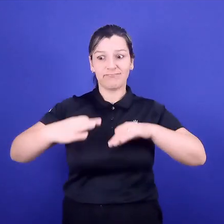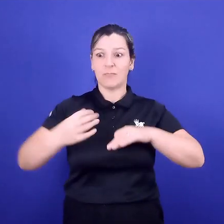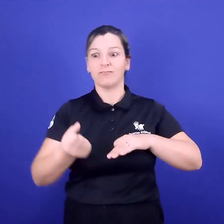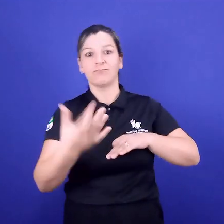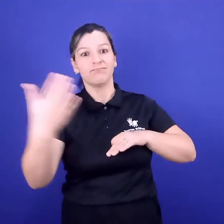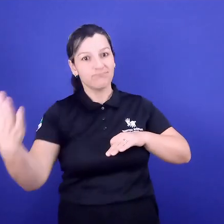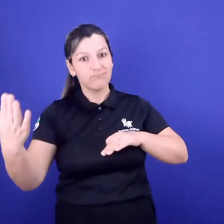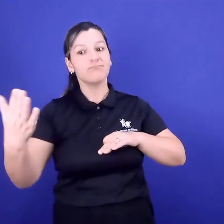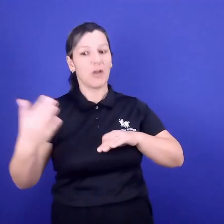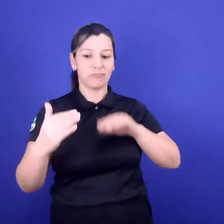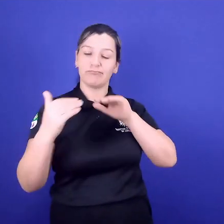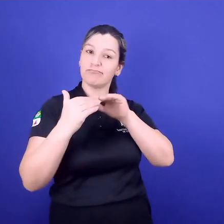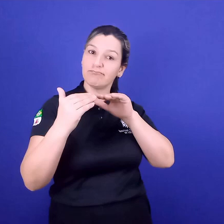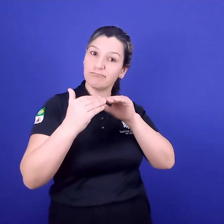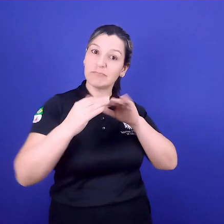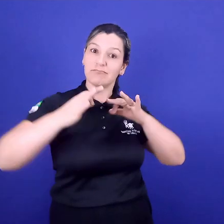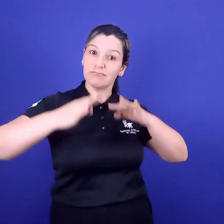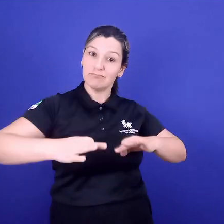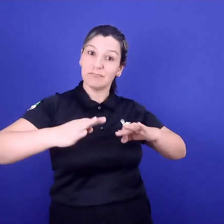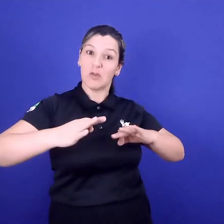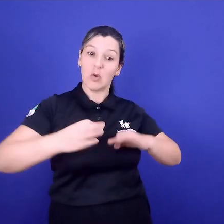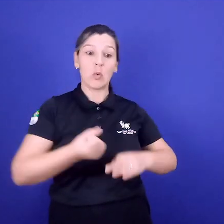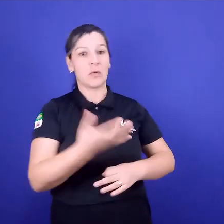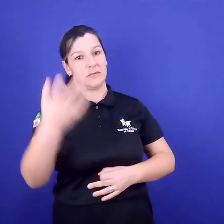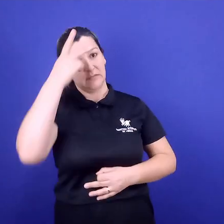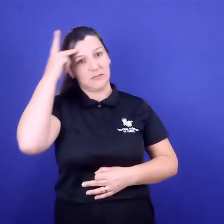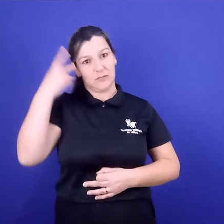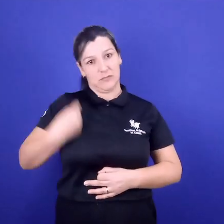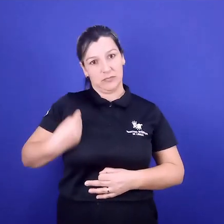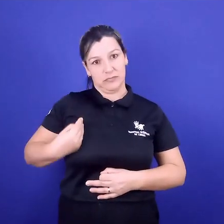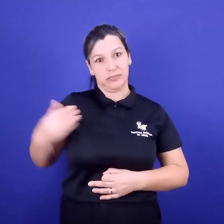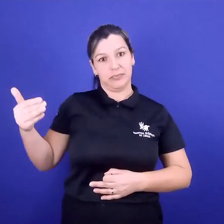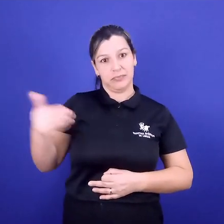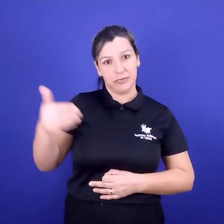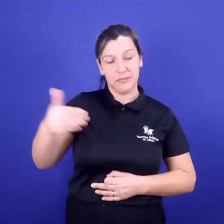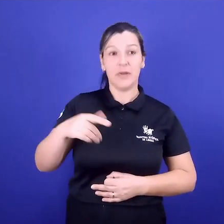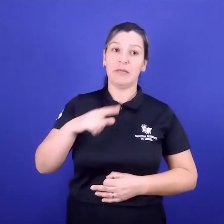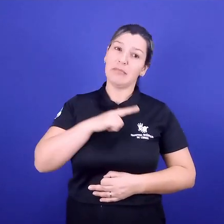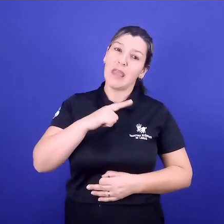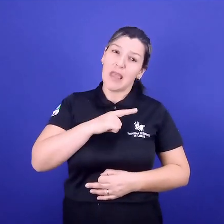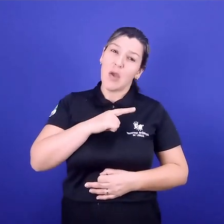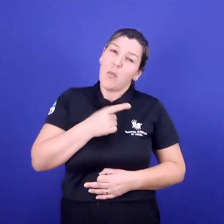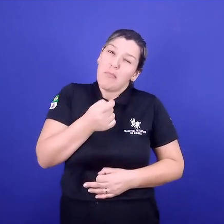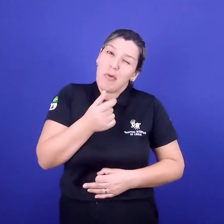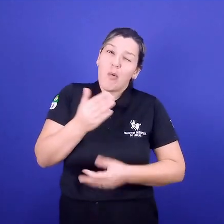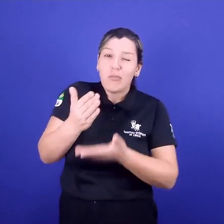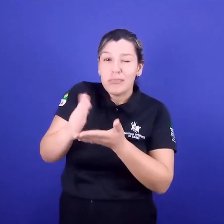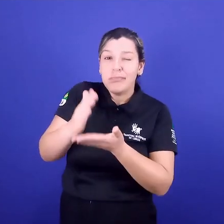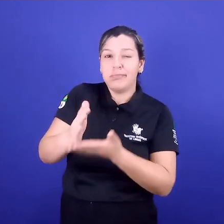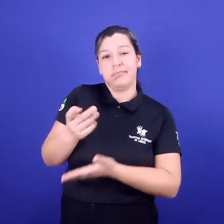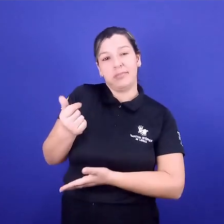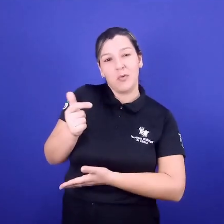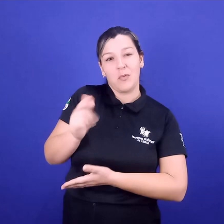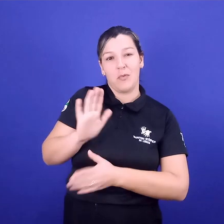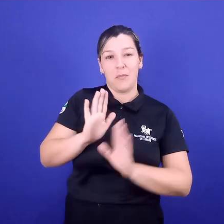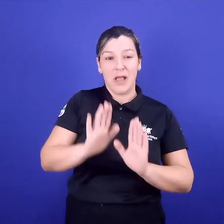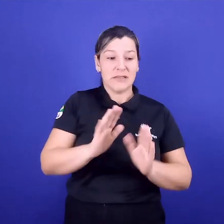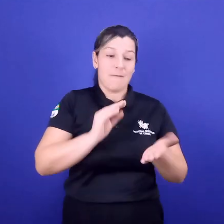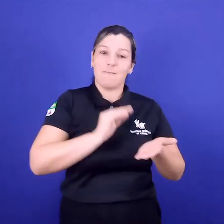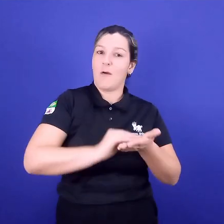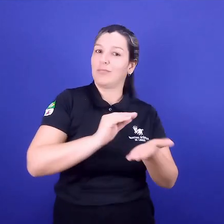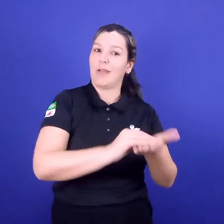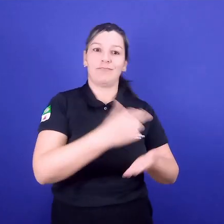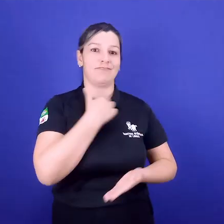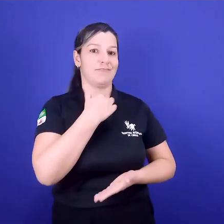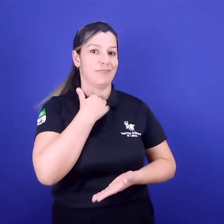servir uma quantidade que seja... tem sempre uma sobrinha, né? Não pode faltar, tem uma sobrinha, mas nada que